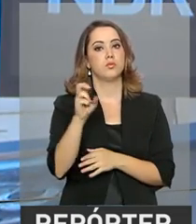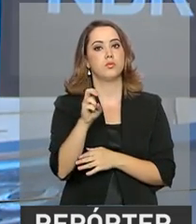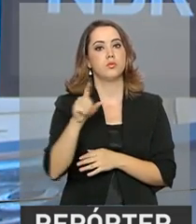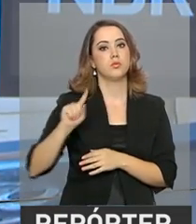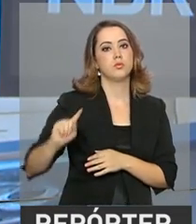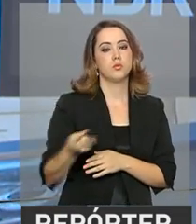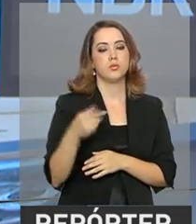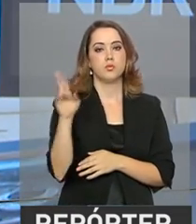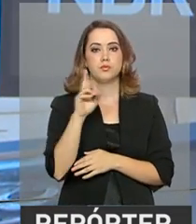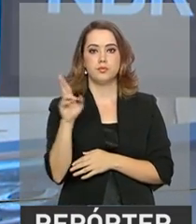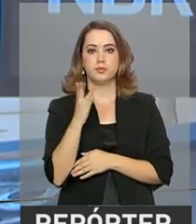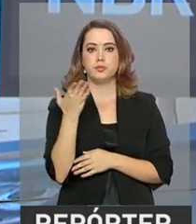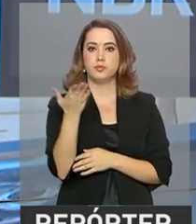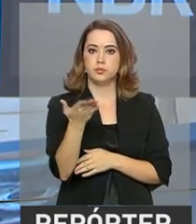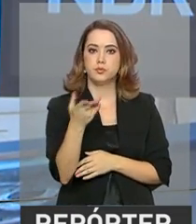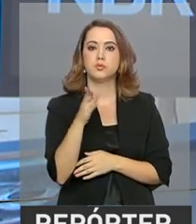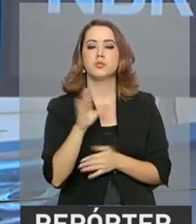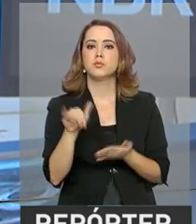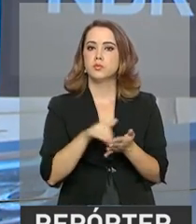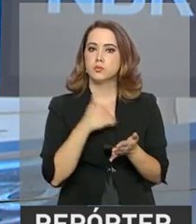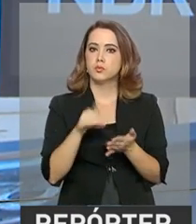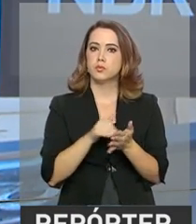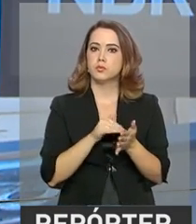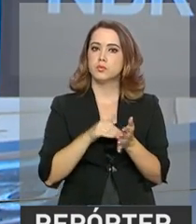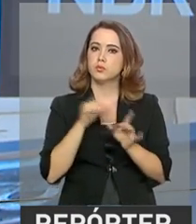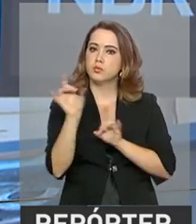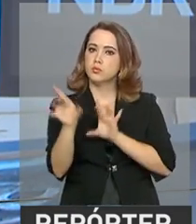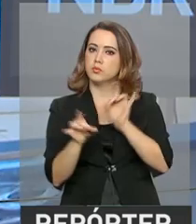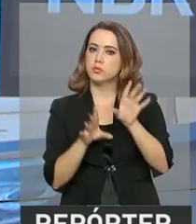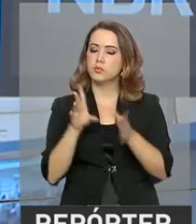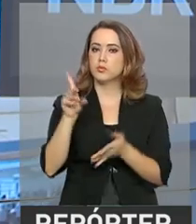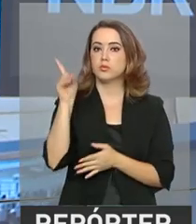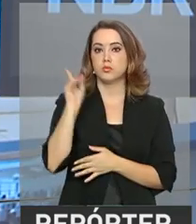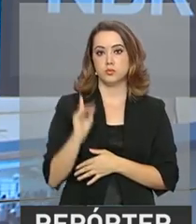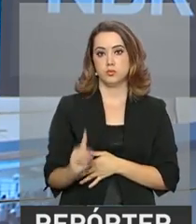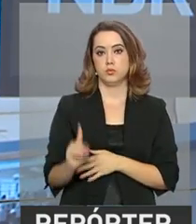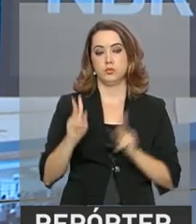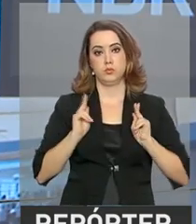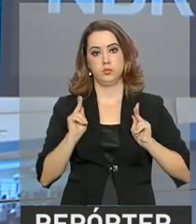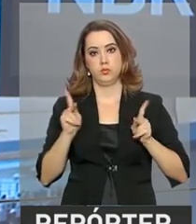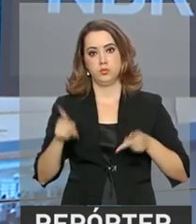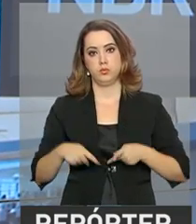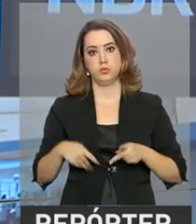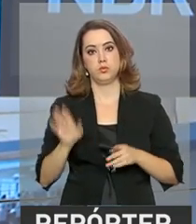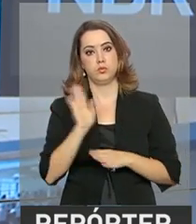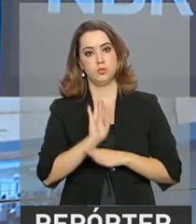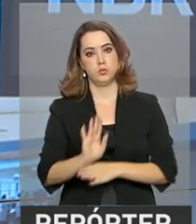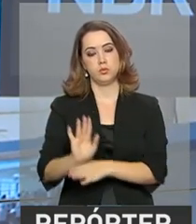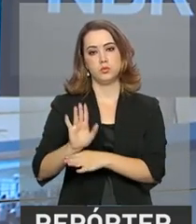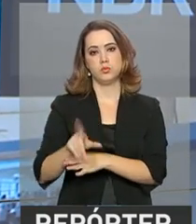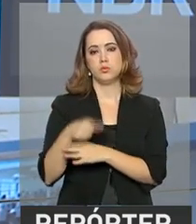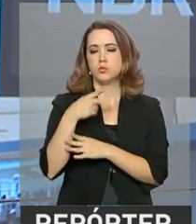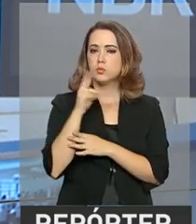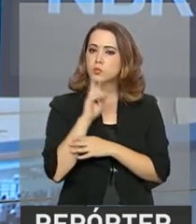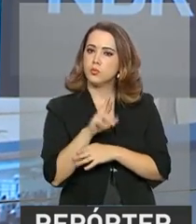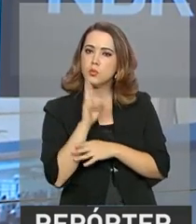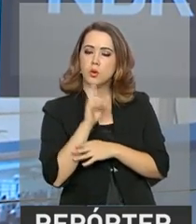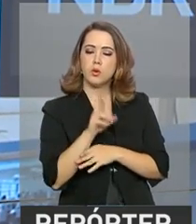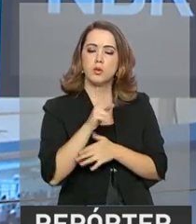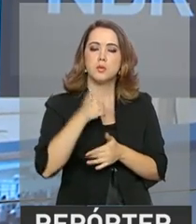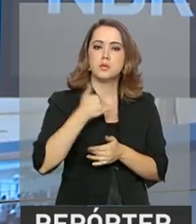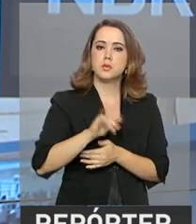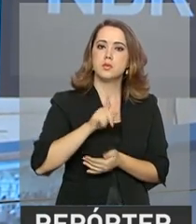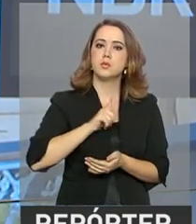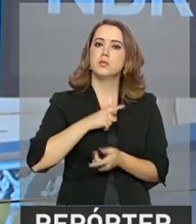15.000. E a Secretaria Especial de Direitos Humanos está no Rio de Janeiro para atuar no recebimento e encaminhamento de